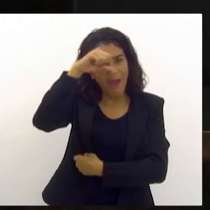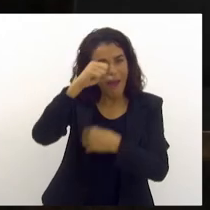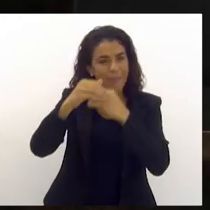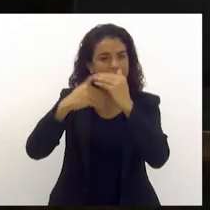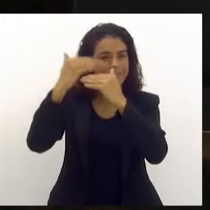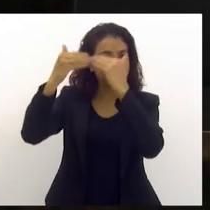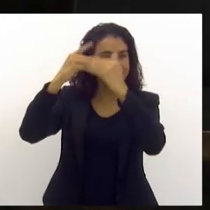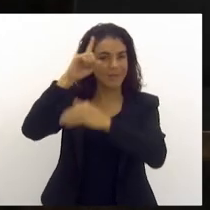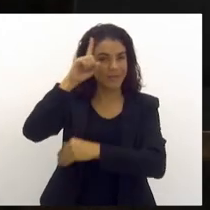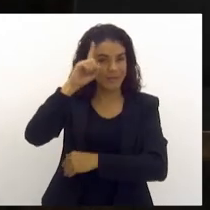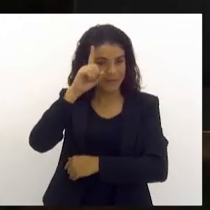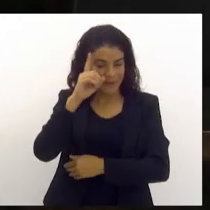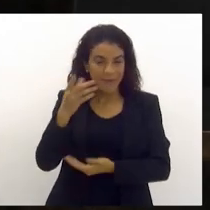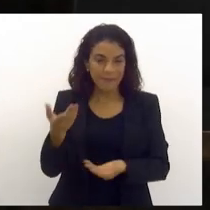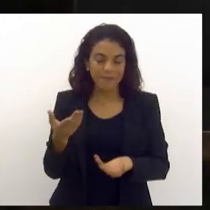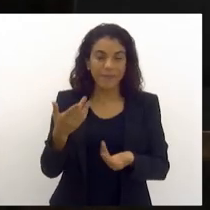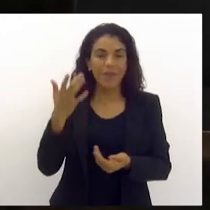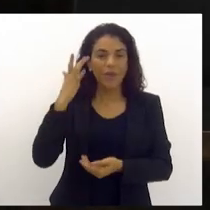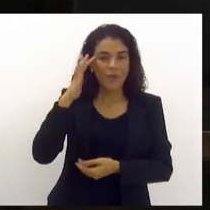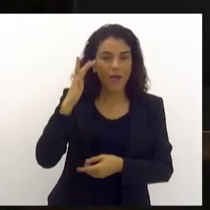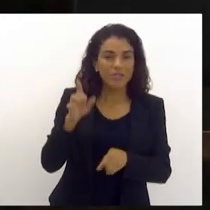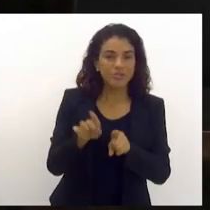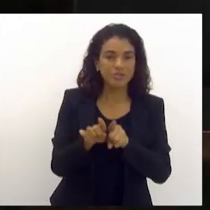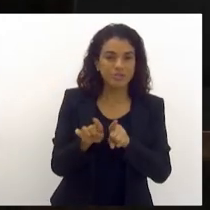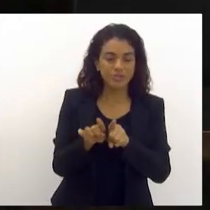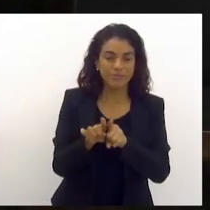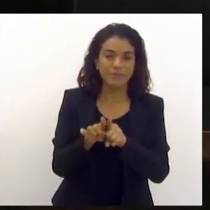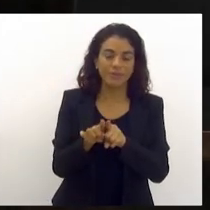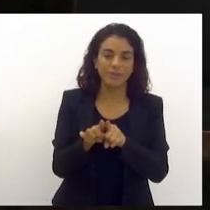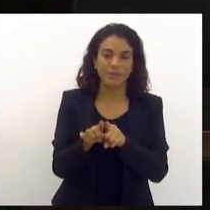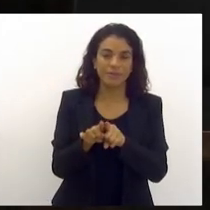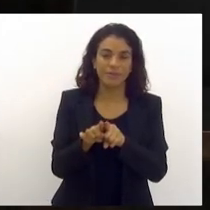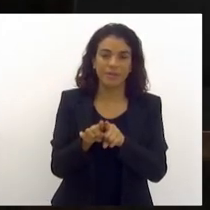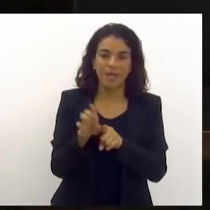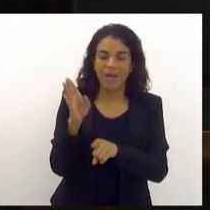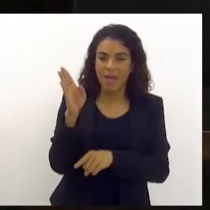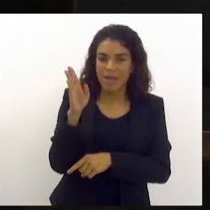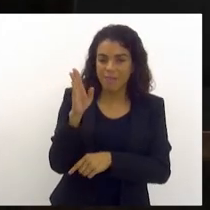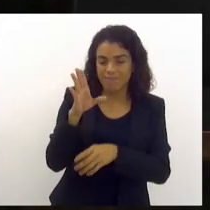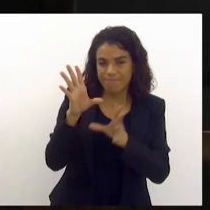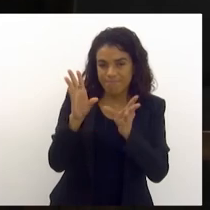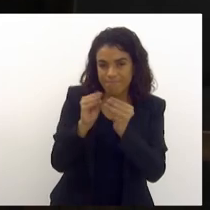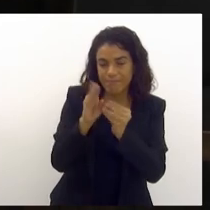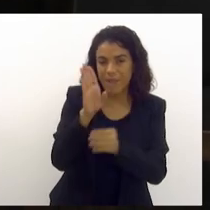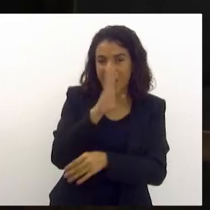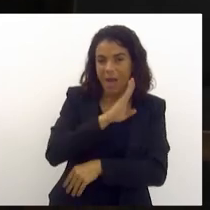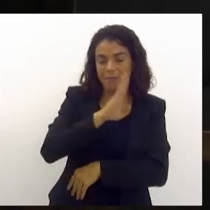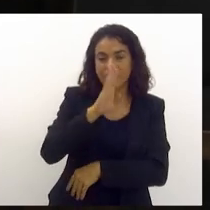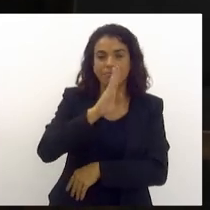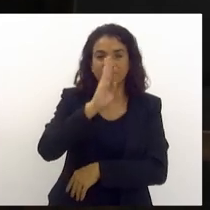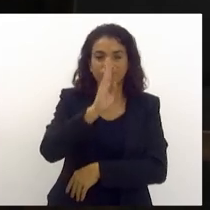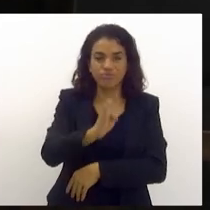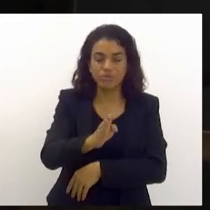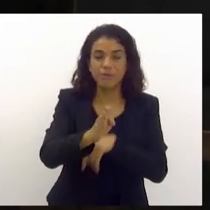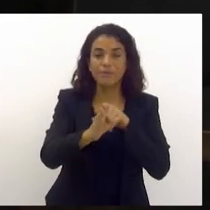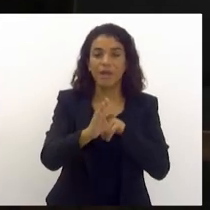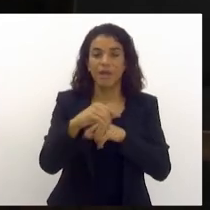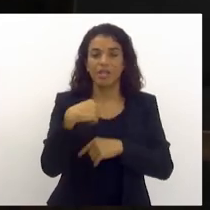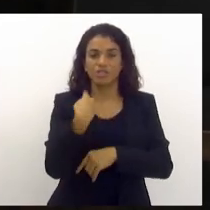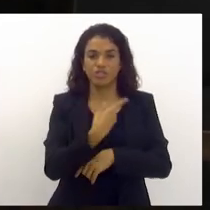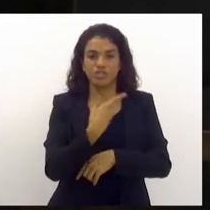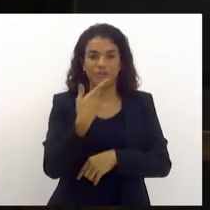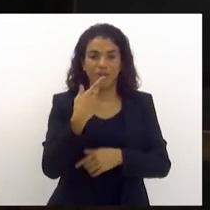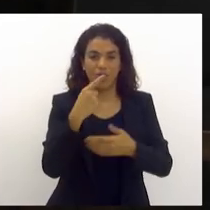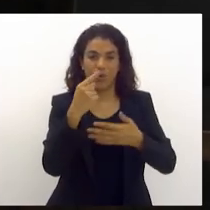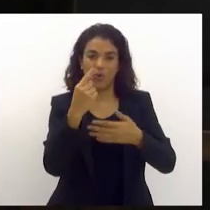dia. Eu acho que, de maneira muito rápida e direta, a gente já tratou aqui há